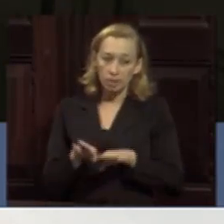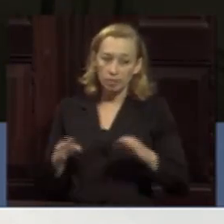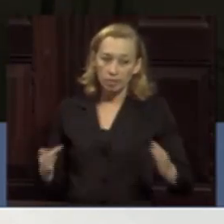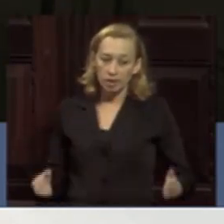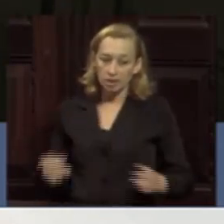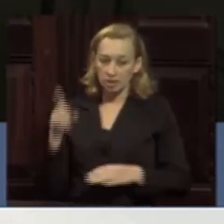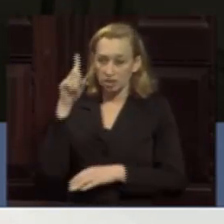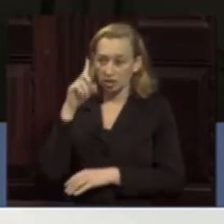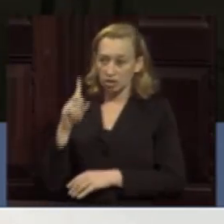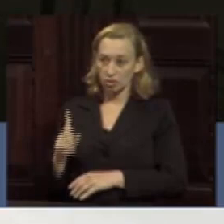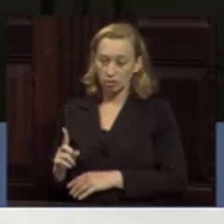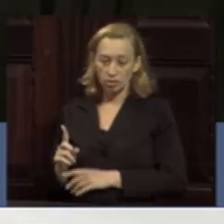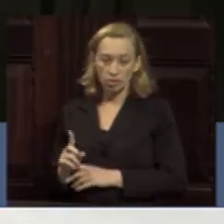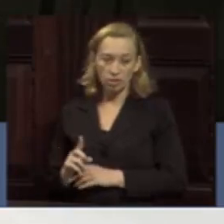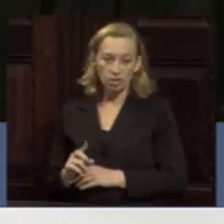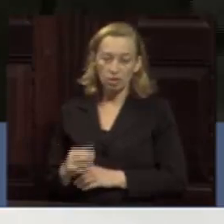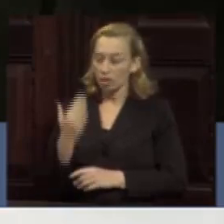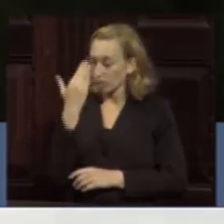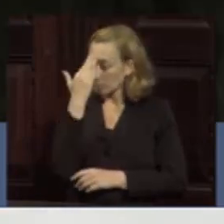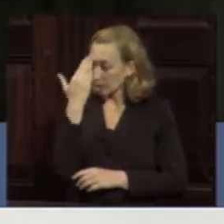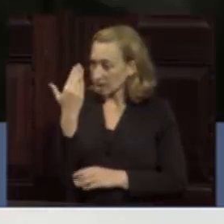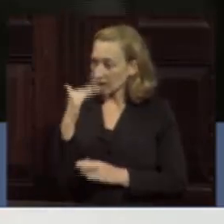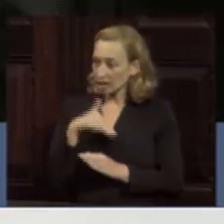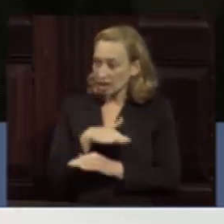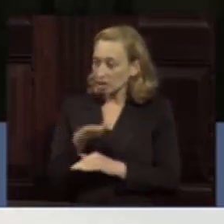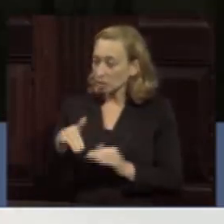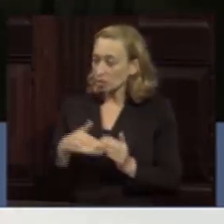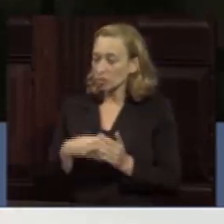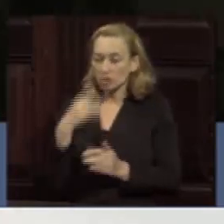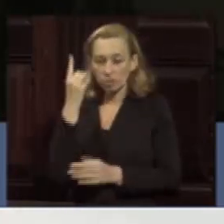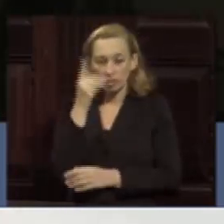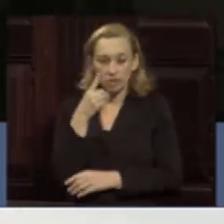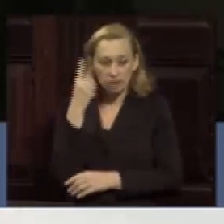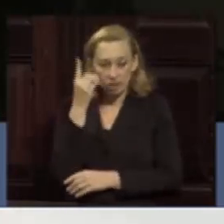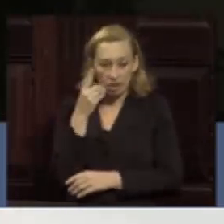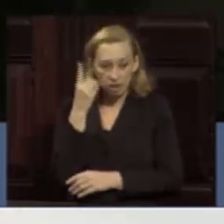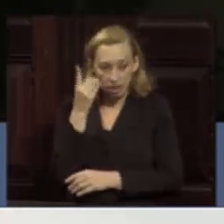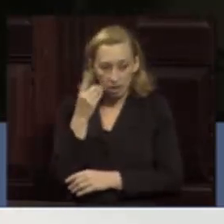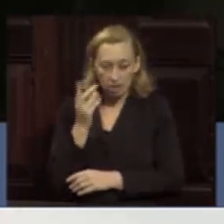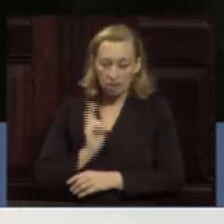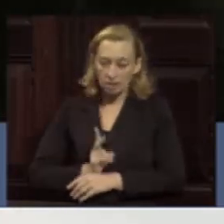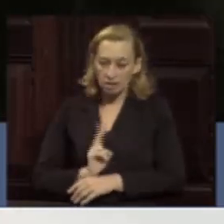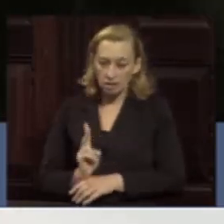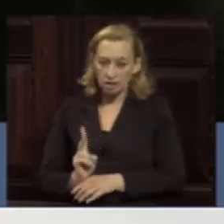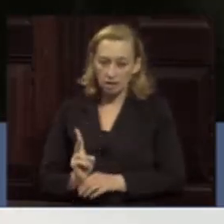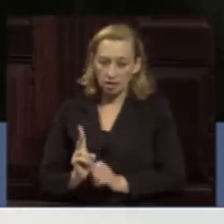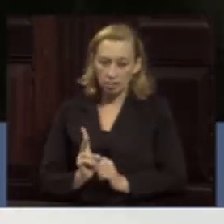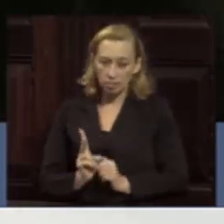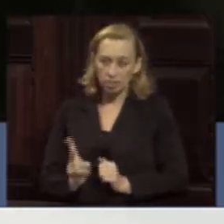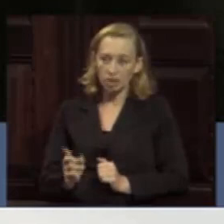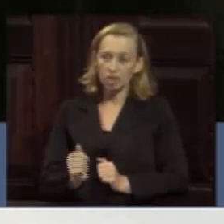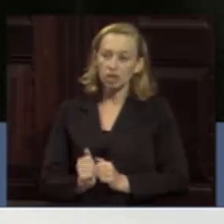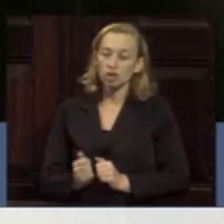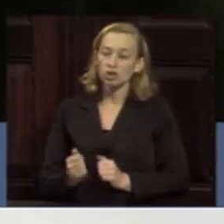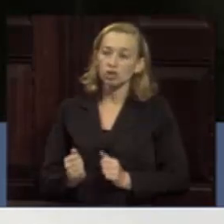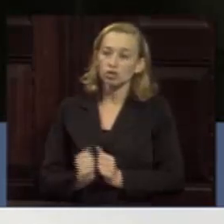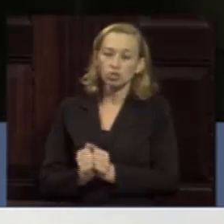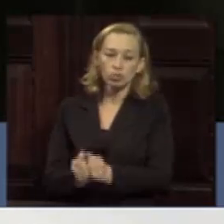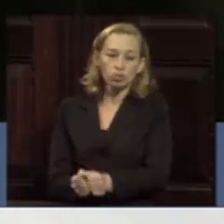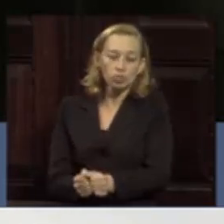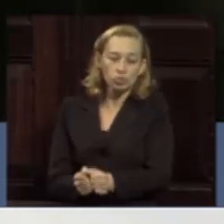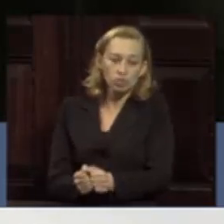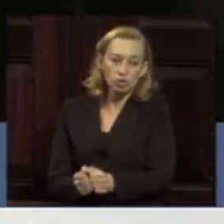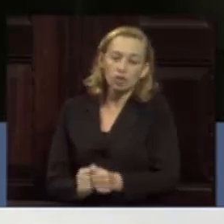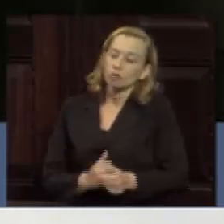a todas nós, obrigado a todos os deputados que sempre caminharam junto conosco nas